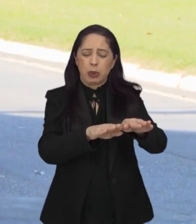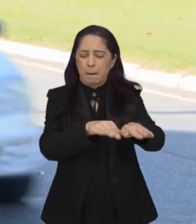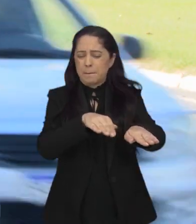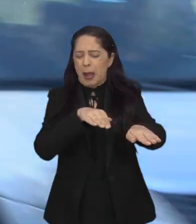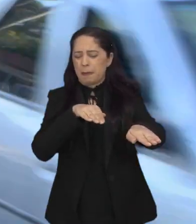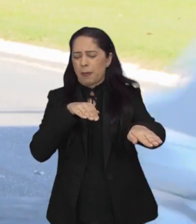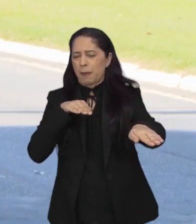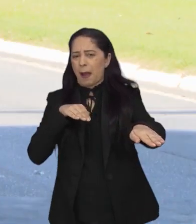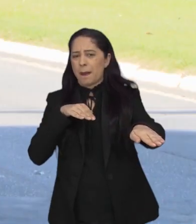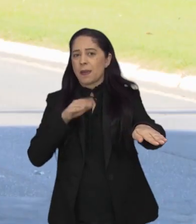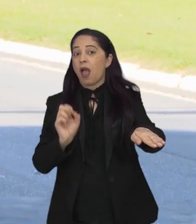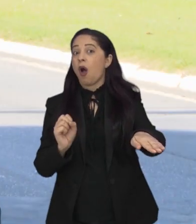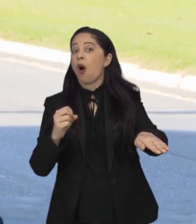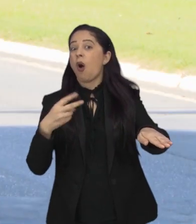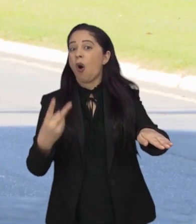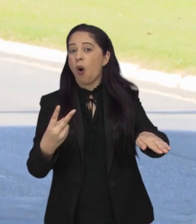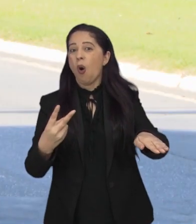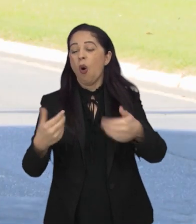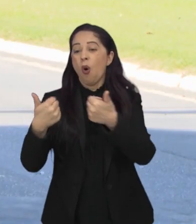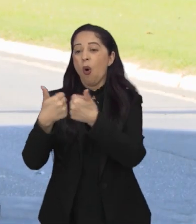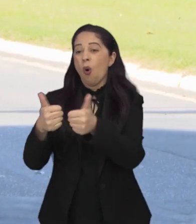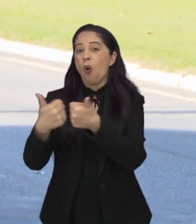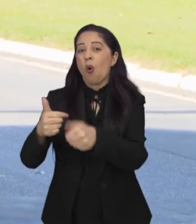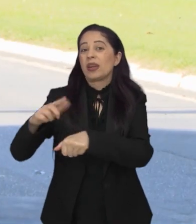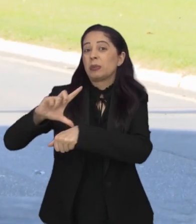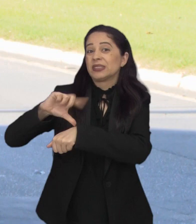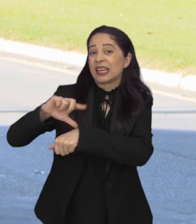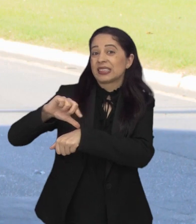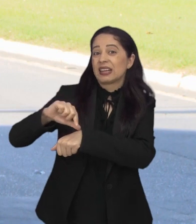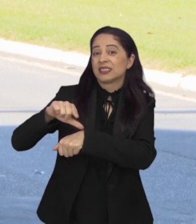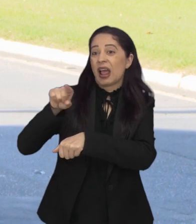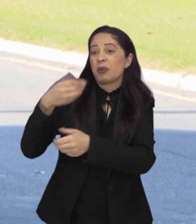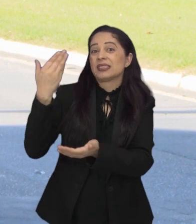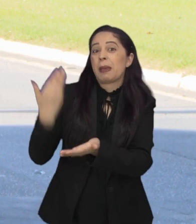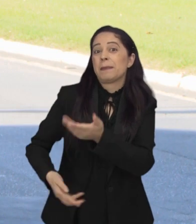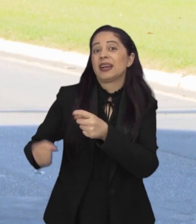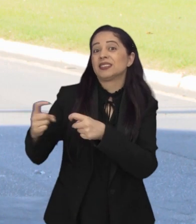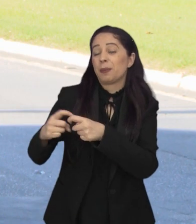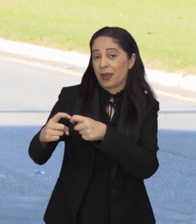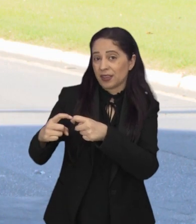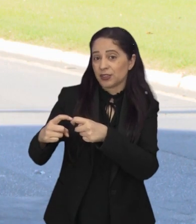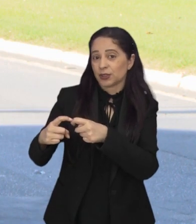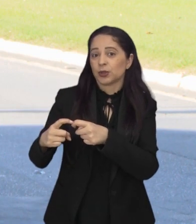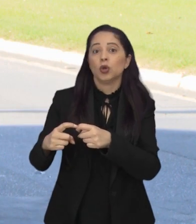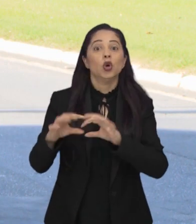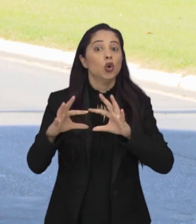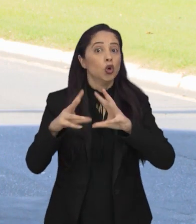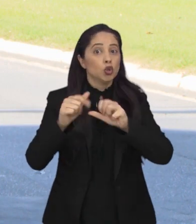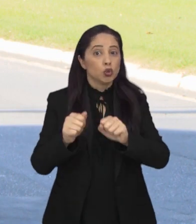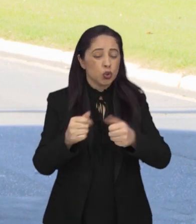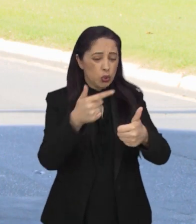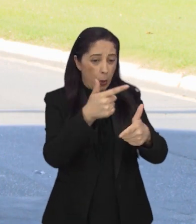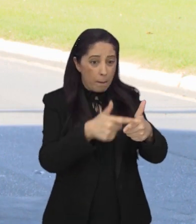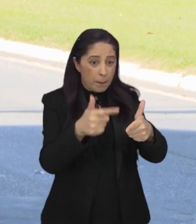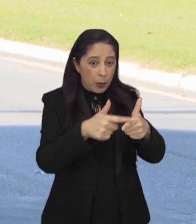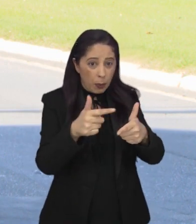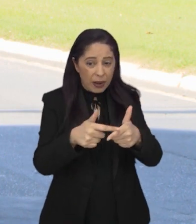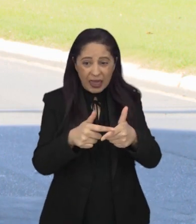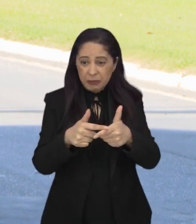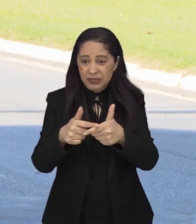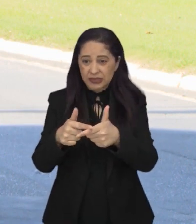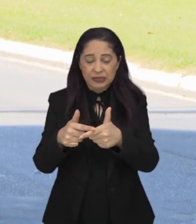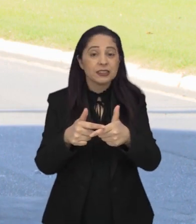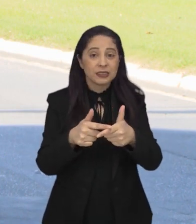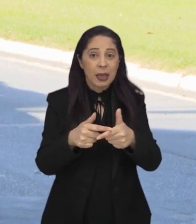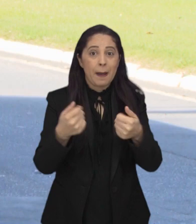um engarrafamento no trânsito ou até mesmo se seu ônibus atrasar e você perder uma consulta no médico. Todos esses problemas